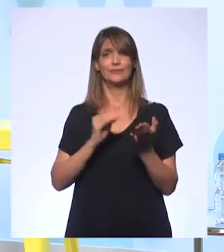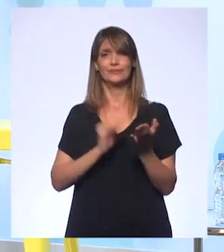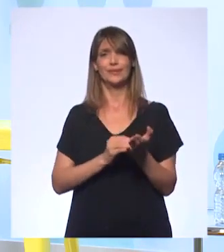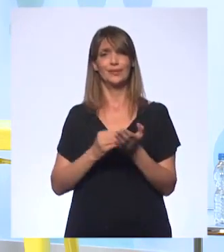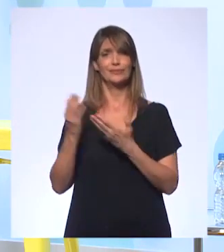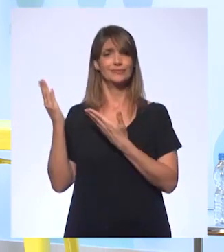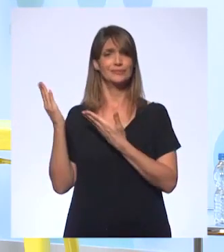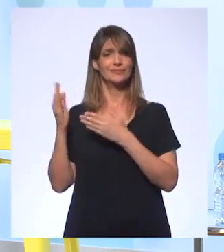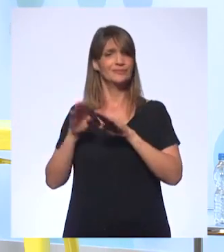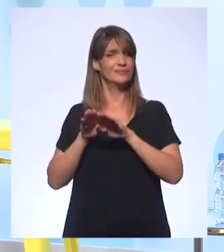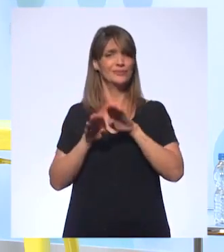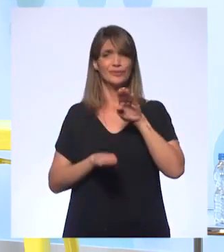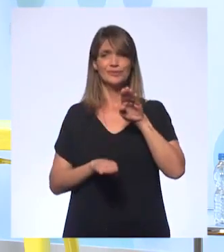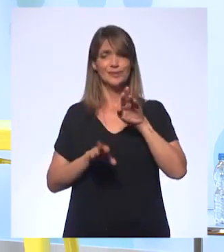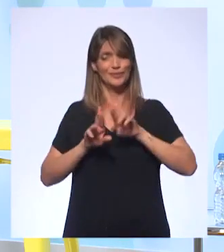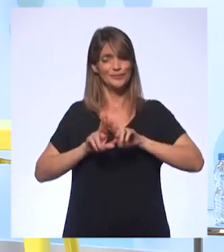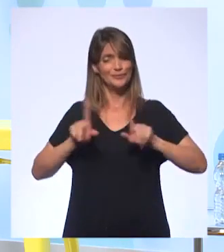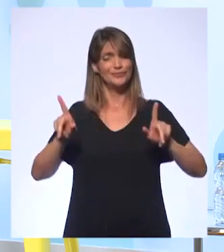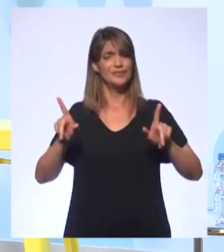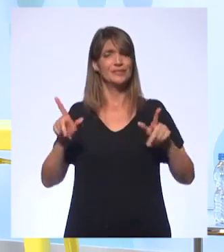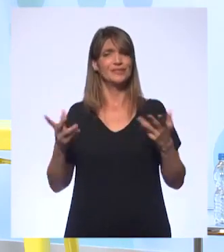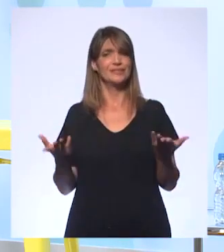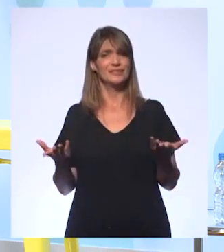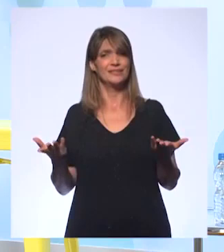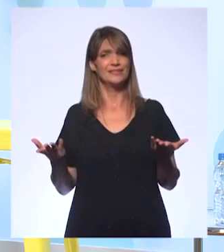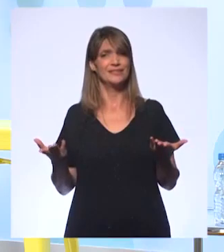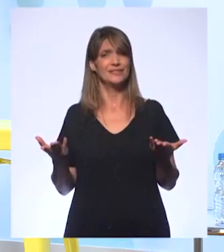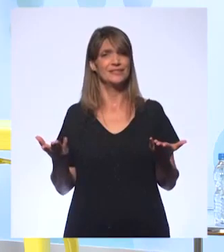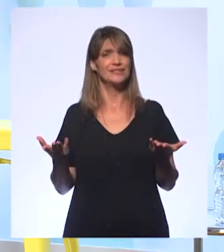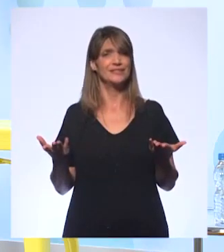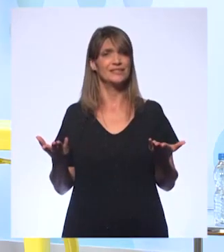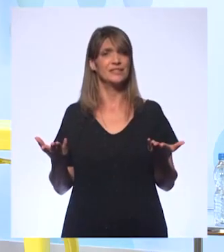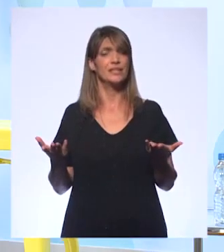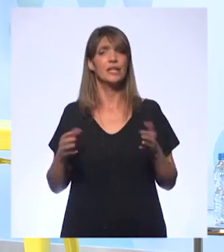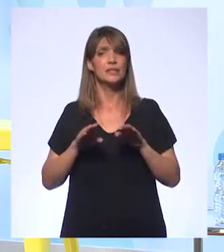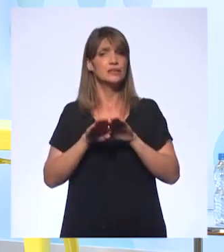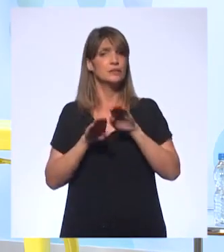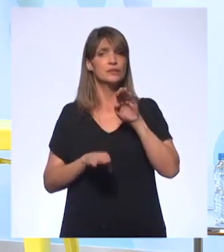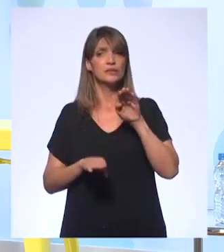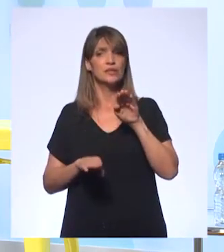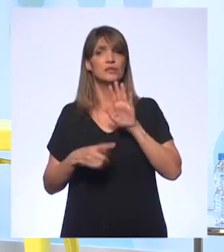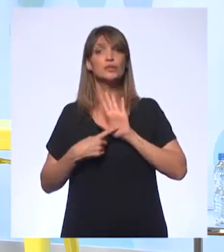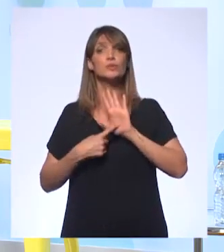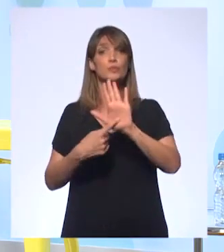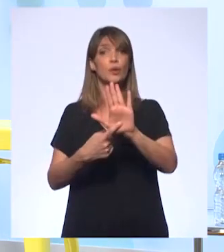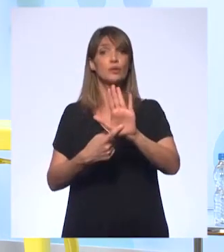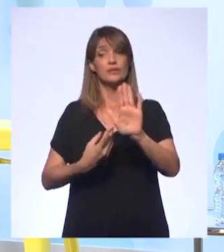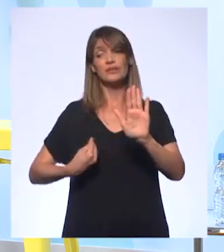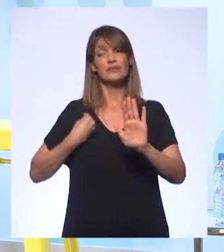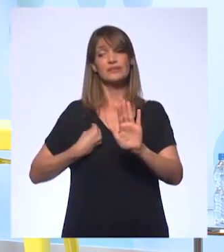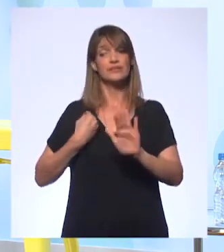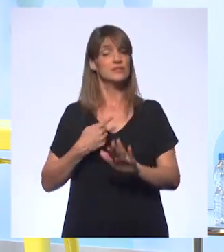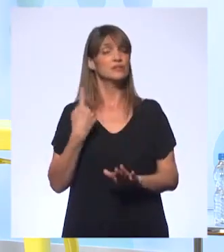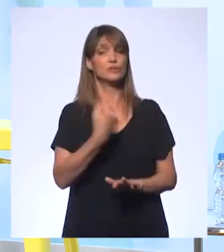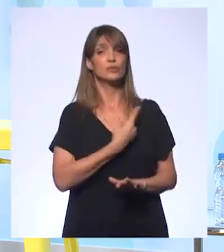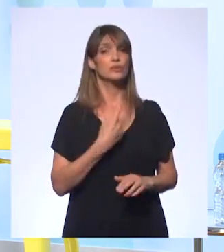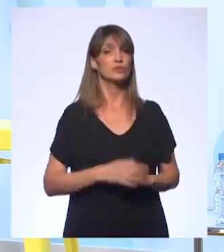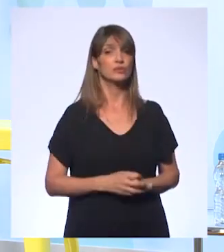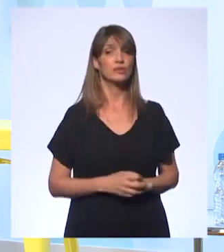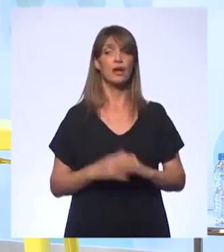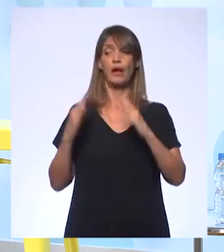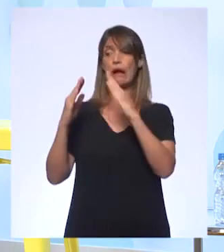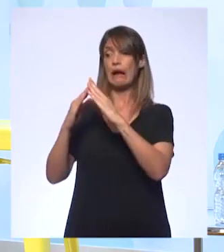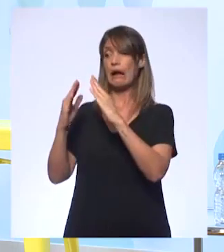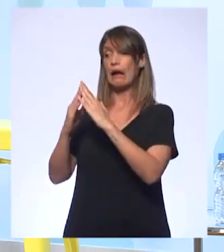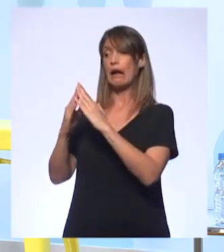no acesso dos rendimentos, ela produz uma desigualdade que aparece em nosso cotidiano, onde nós estamos